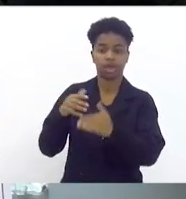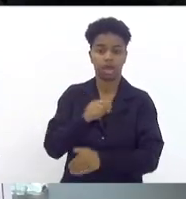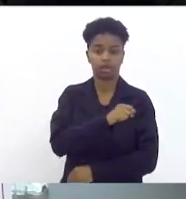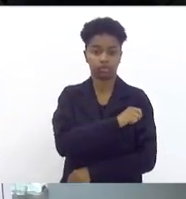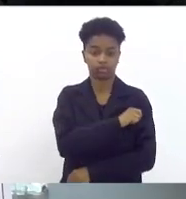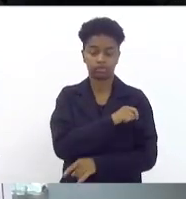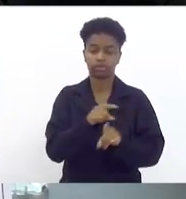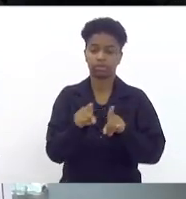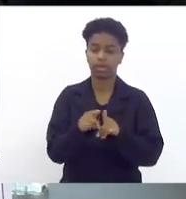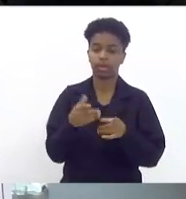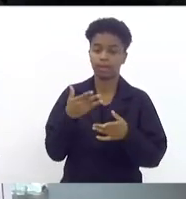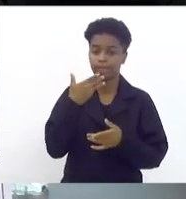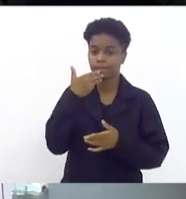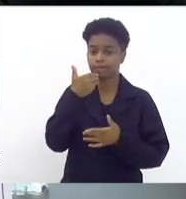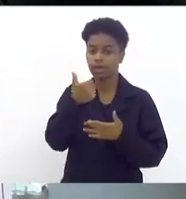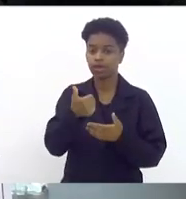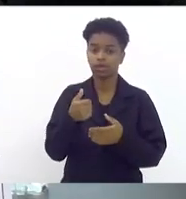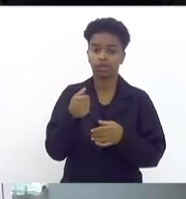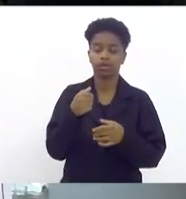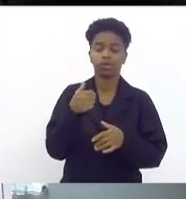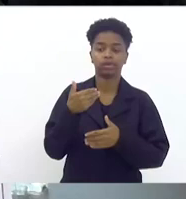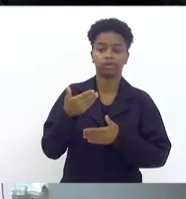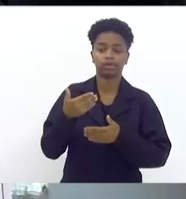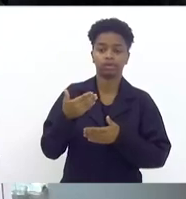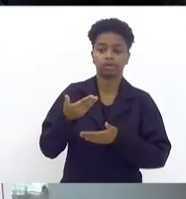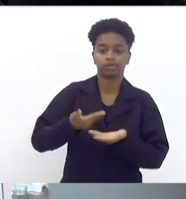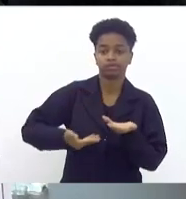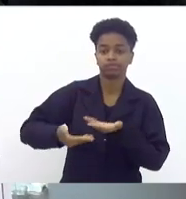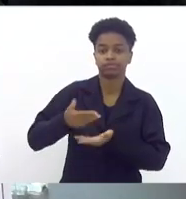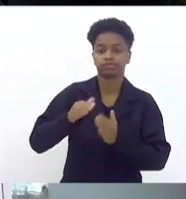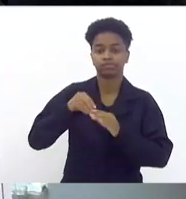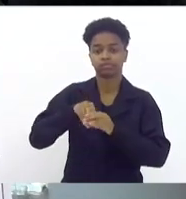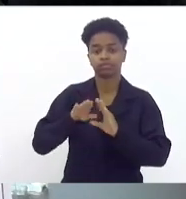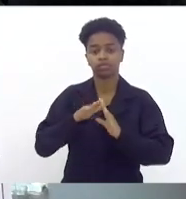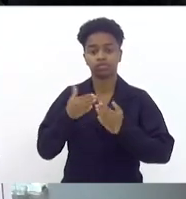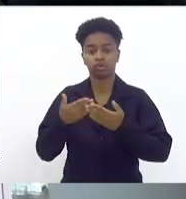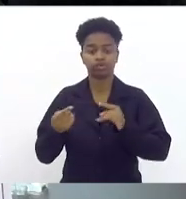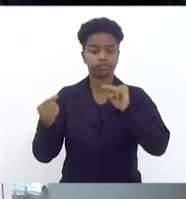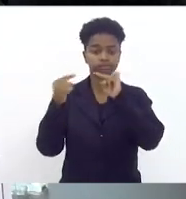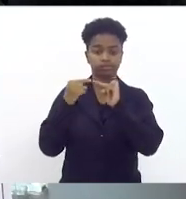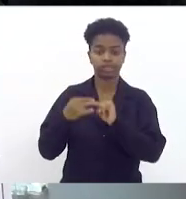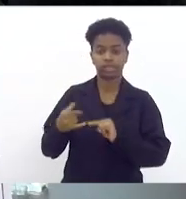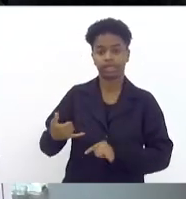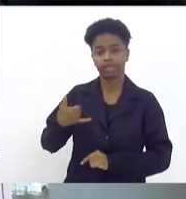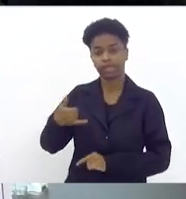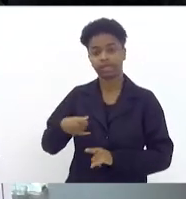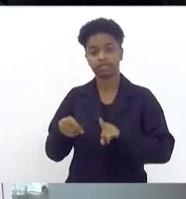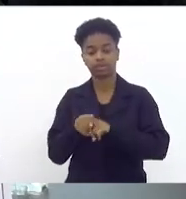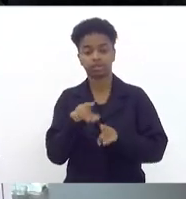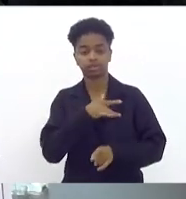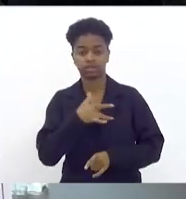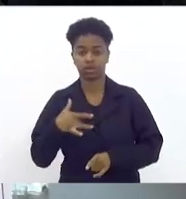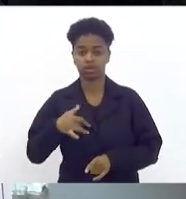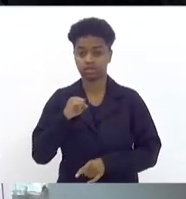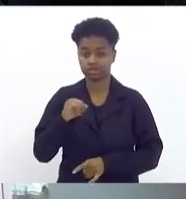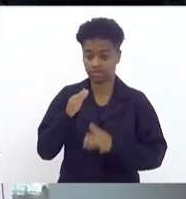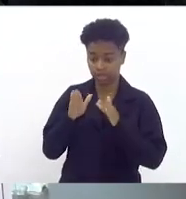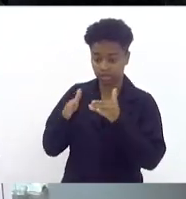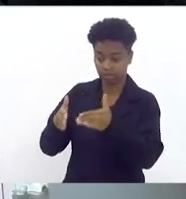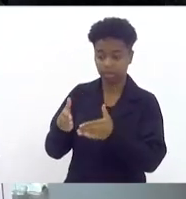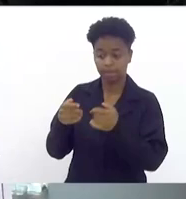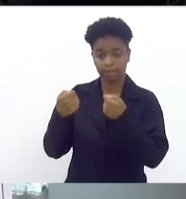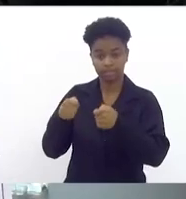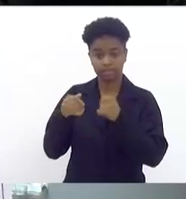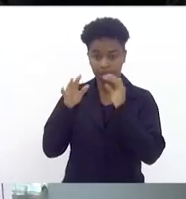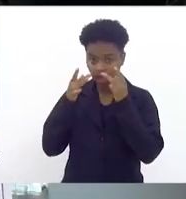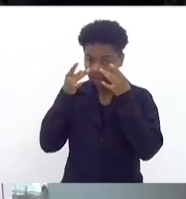do rendimento escolar, em conformidade com sua faixa etária e seu estado de saúde, inclusive dos que necessitam de atenção